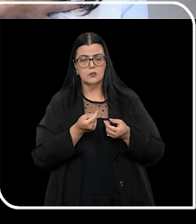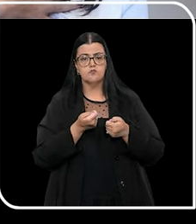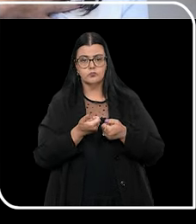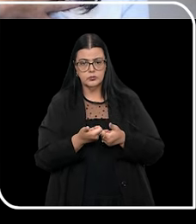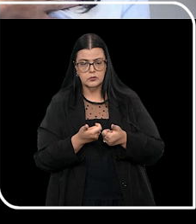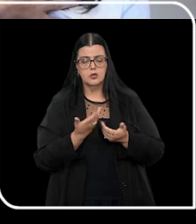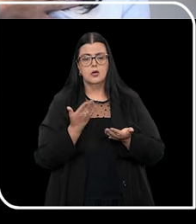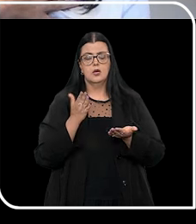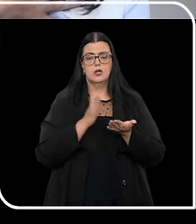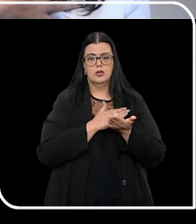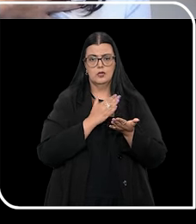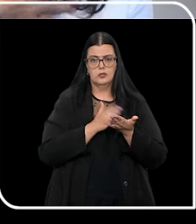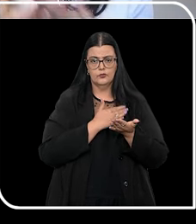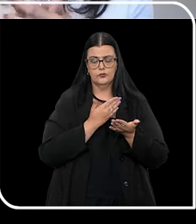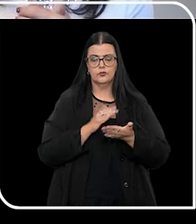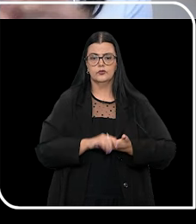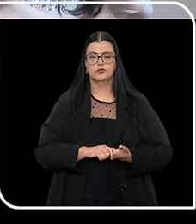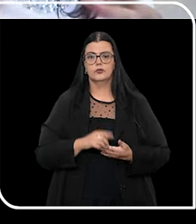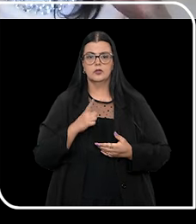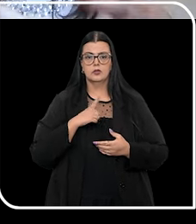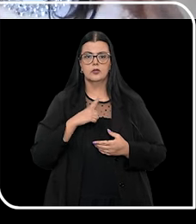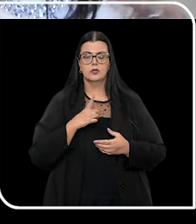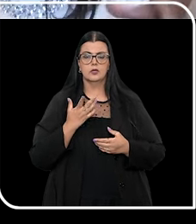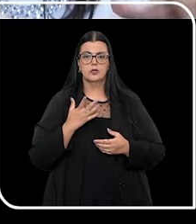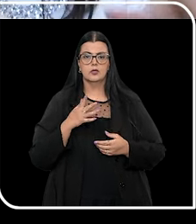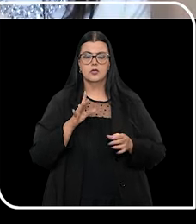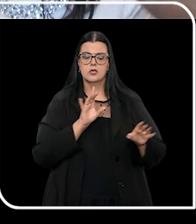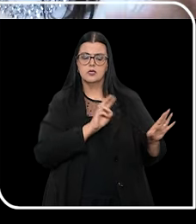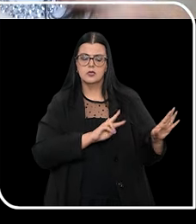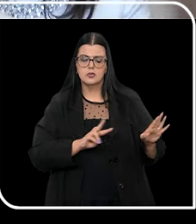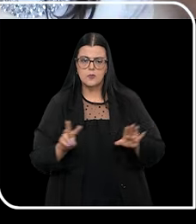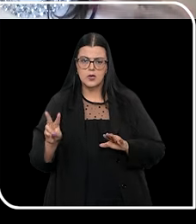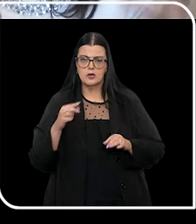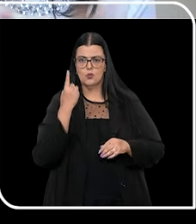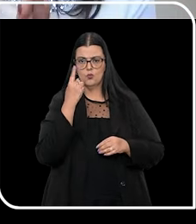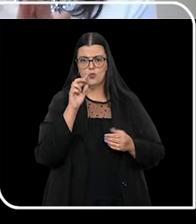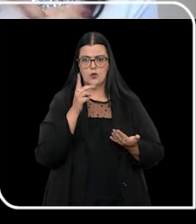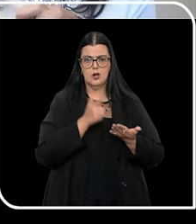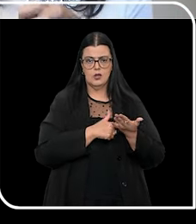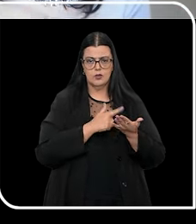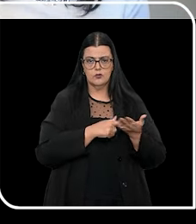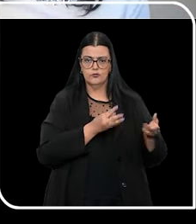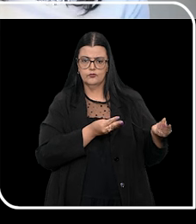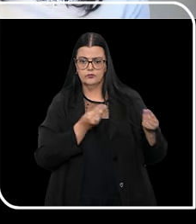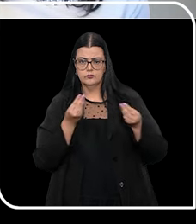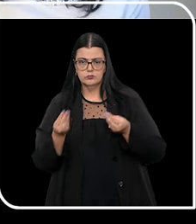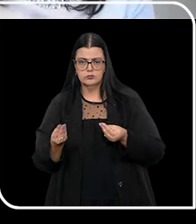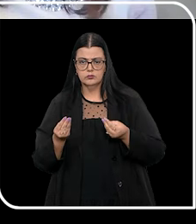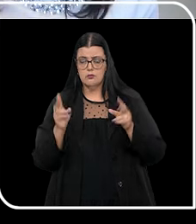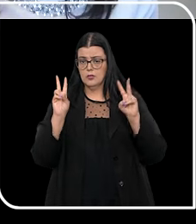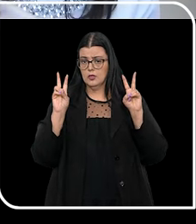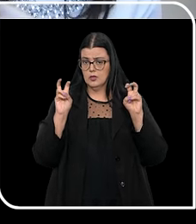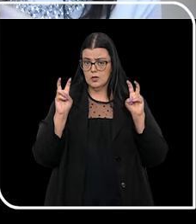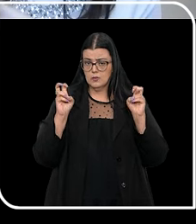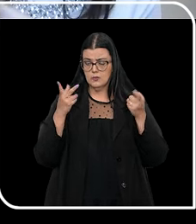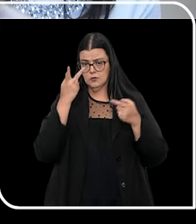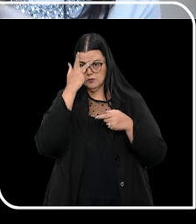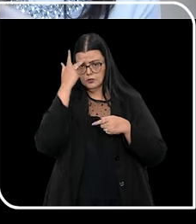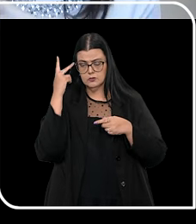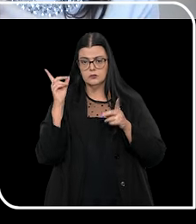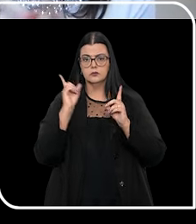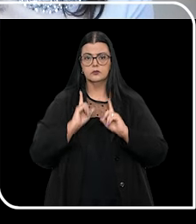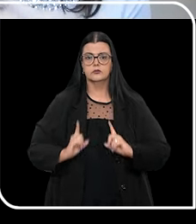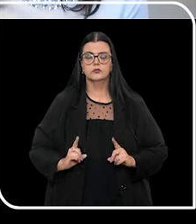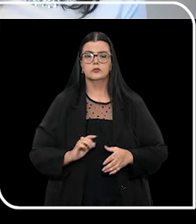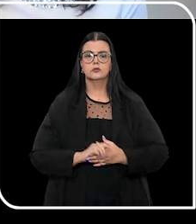dois livros e eu mando sempre livro que entra naquela siranda da Leitura que cada semana uma criança leva um livro na escola eu mando sempre livro com